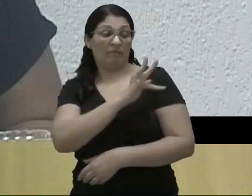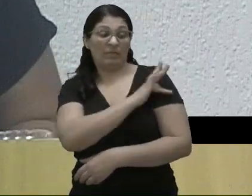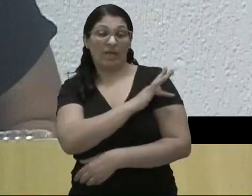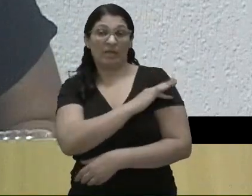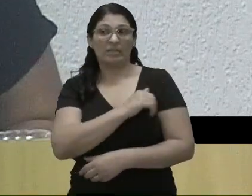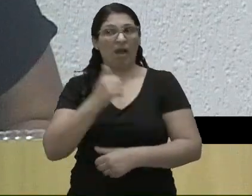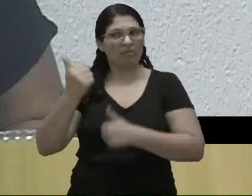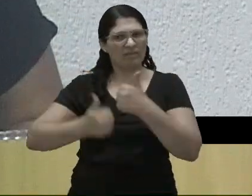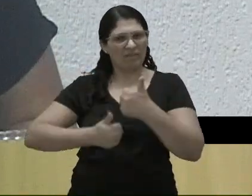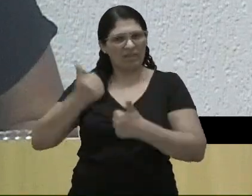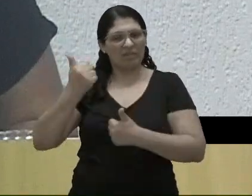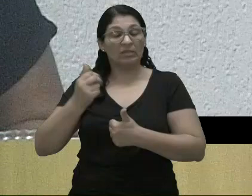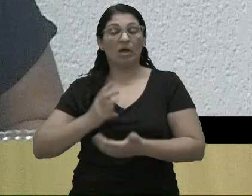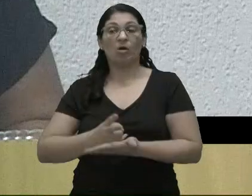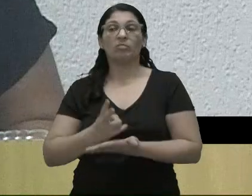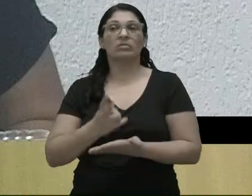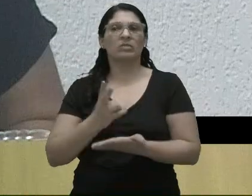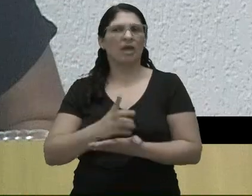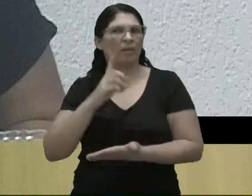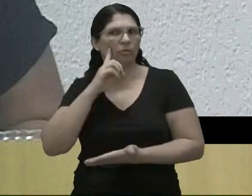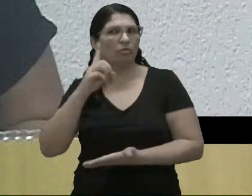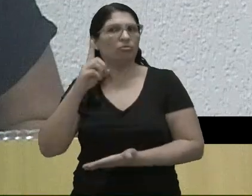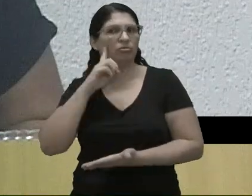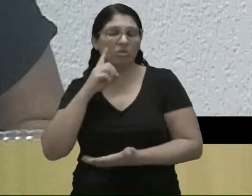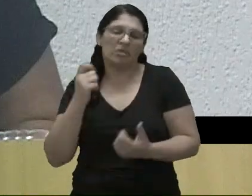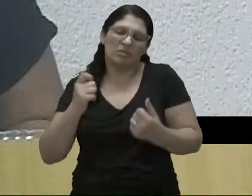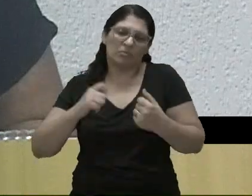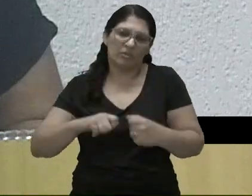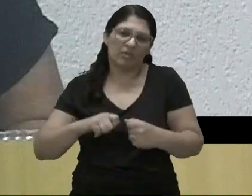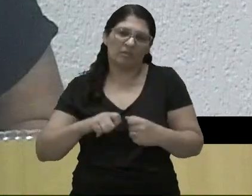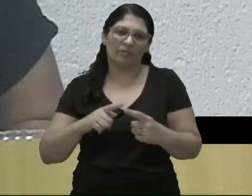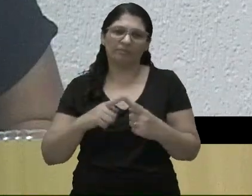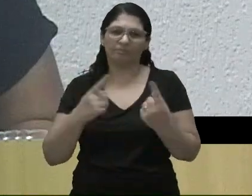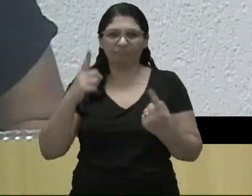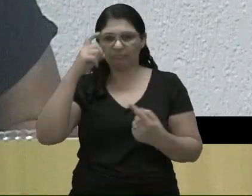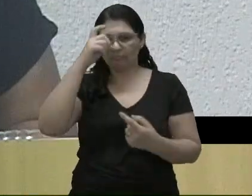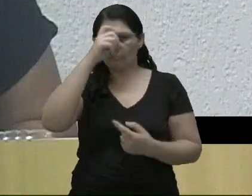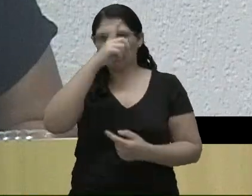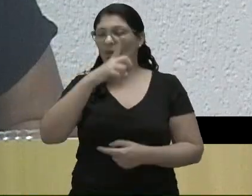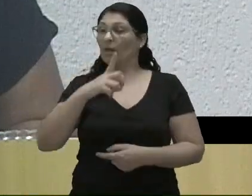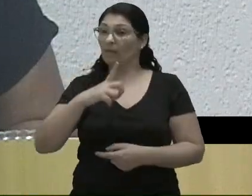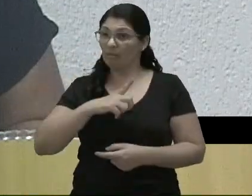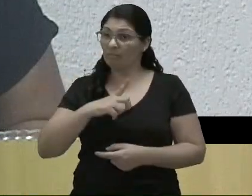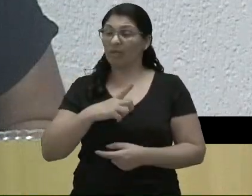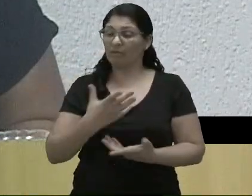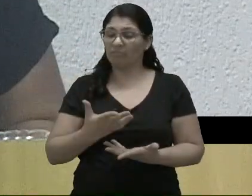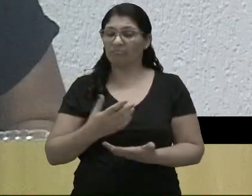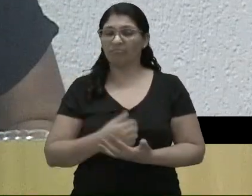fiscalização, se possível até diário, mas não tem jeito de fazer diário, mas vamos lá.